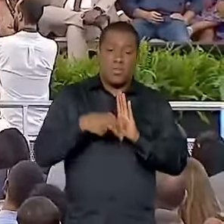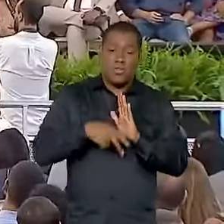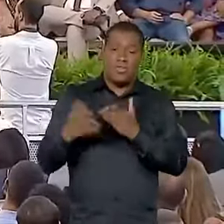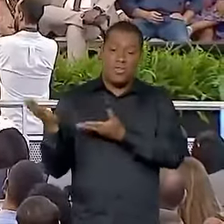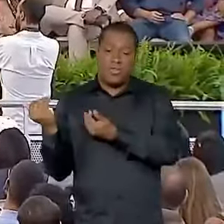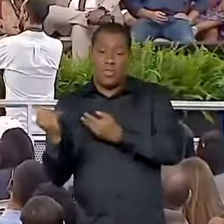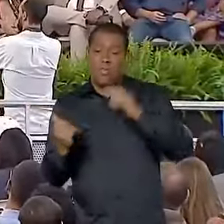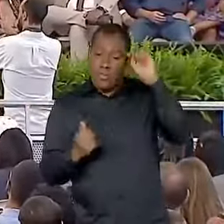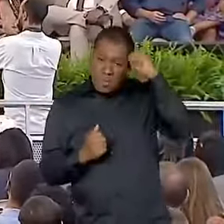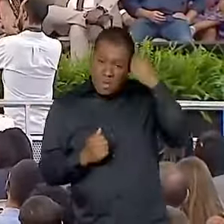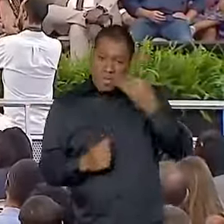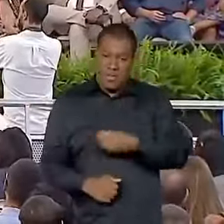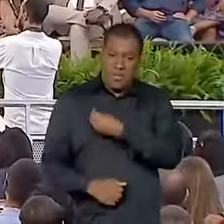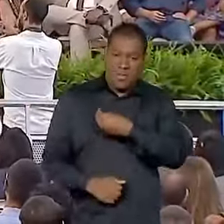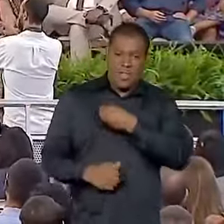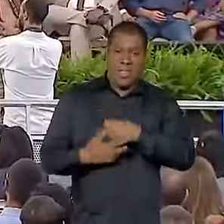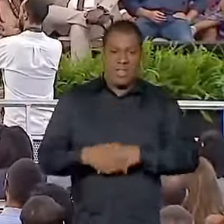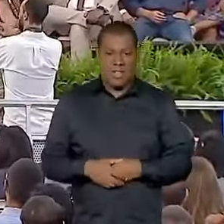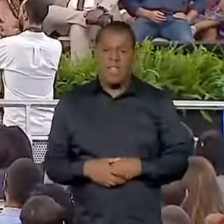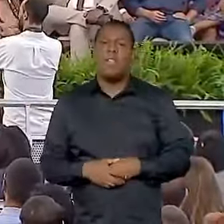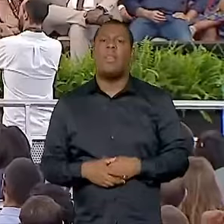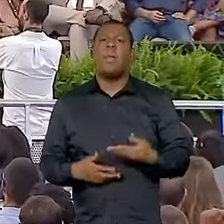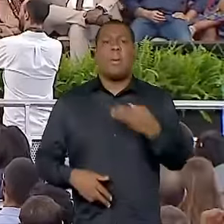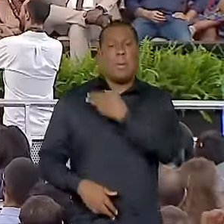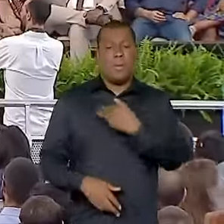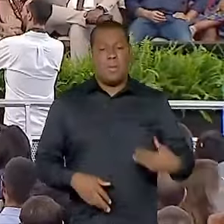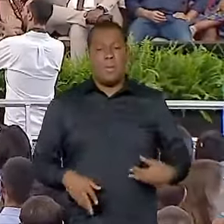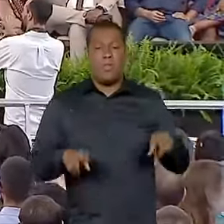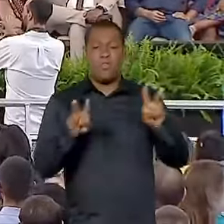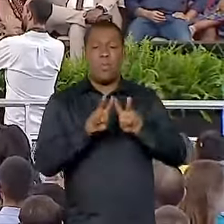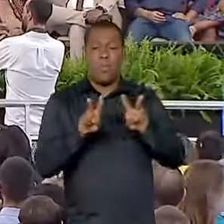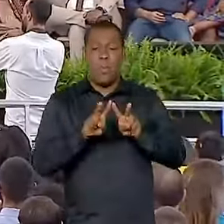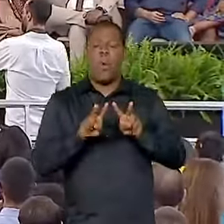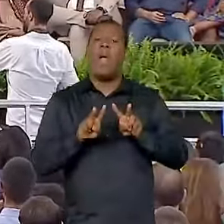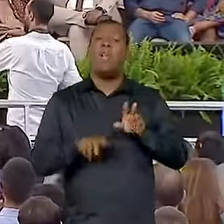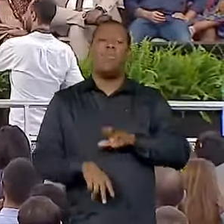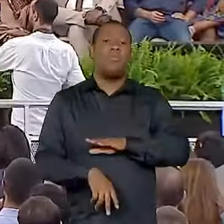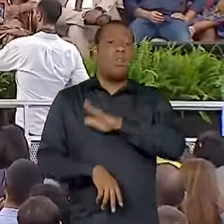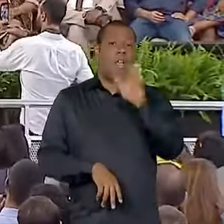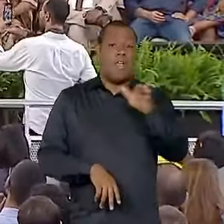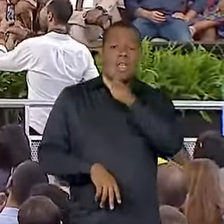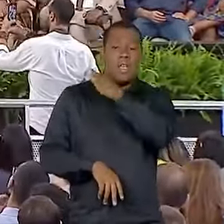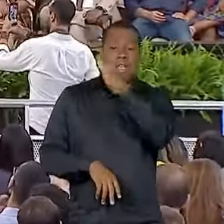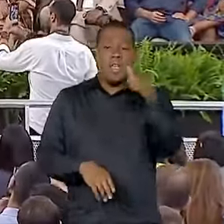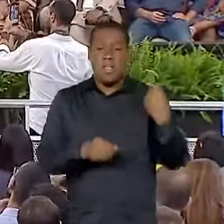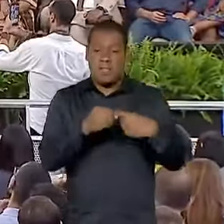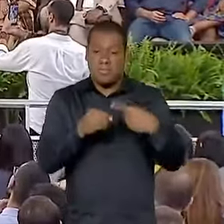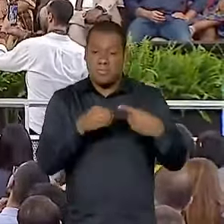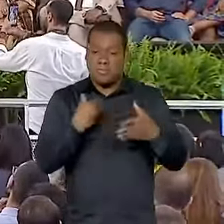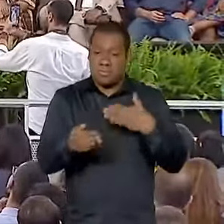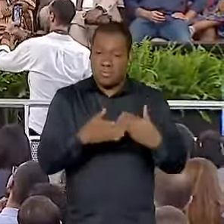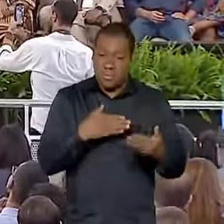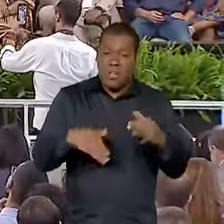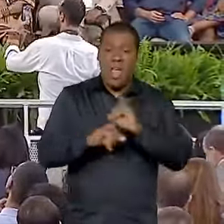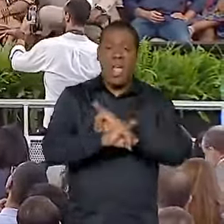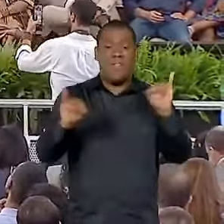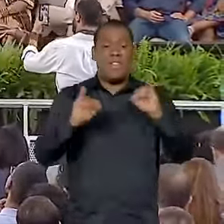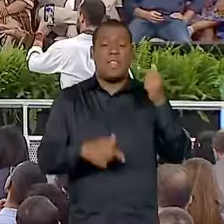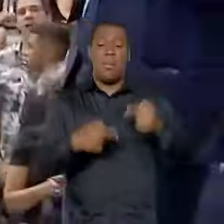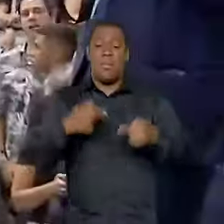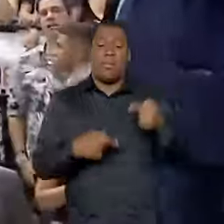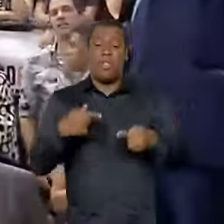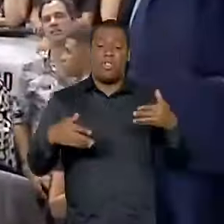no lugar que for, que ele for falar da política de combate à fome, ele tem que falar do plano da juventude. E